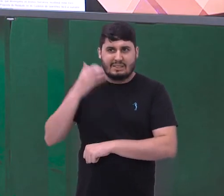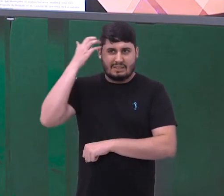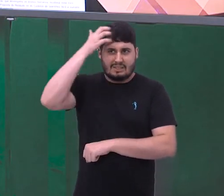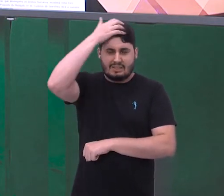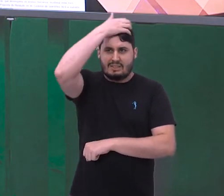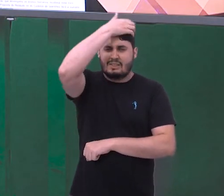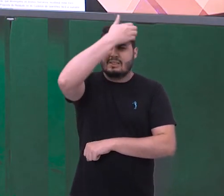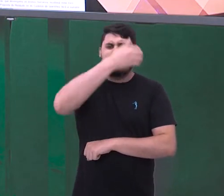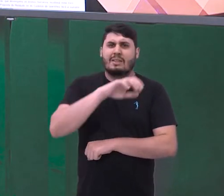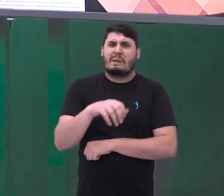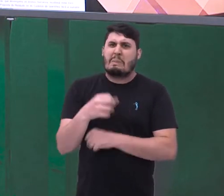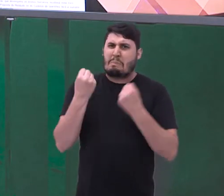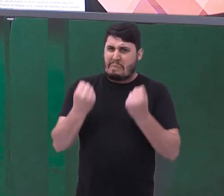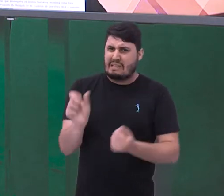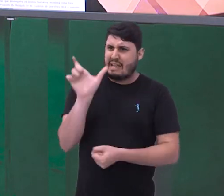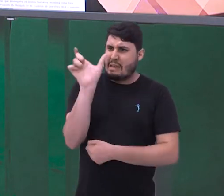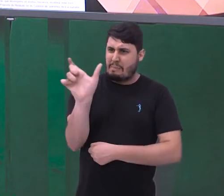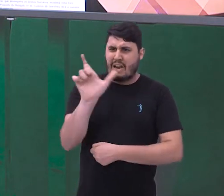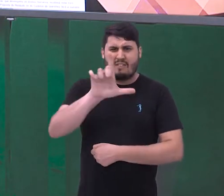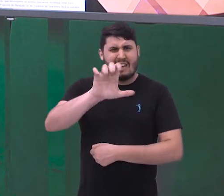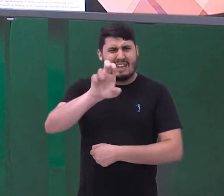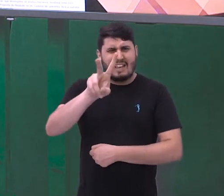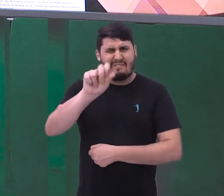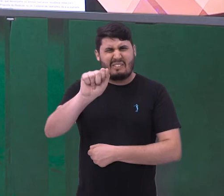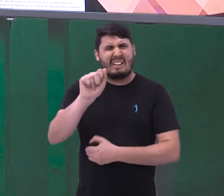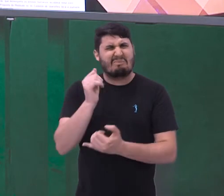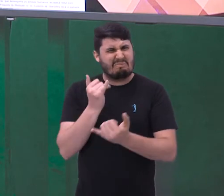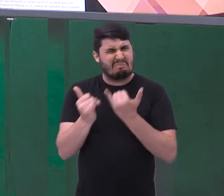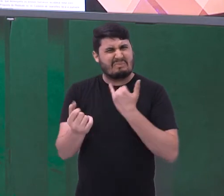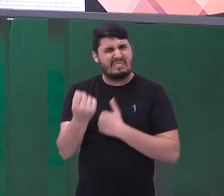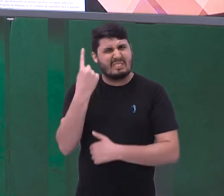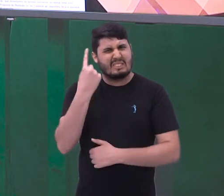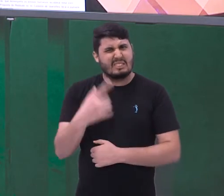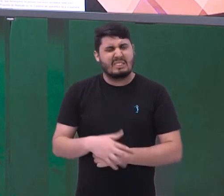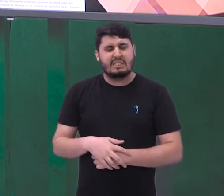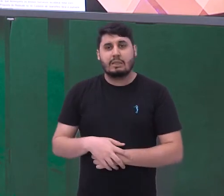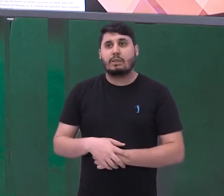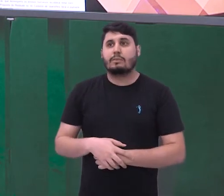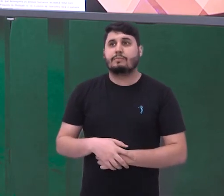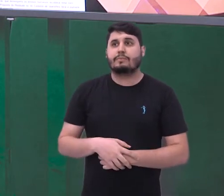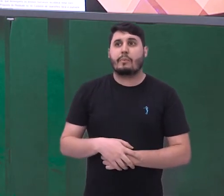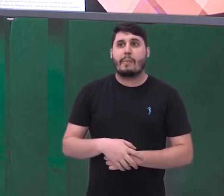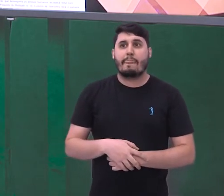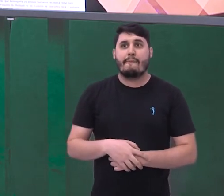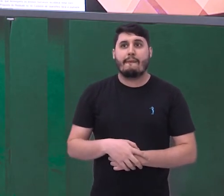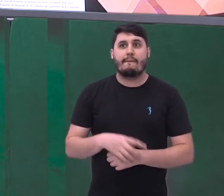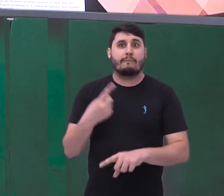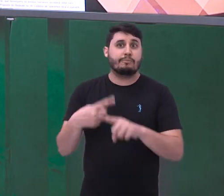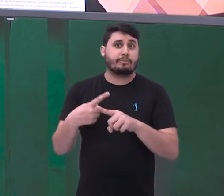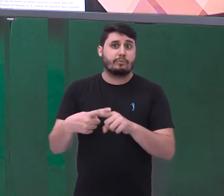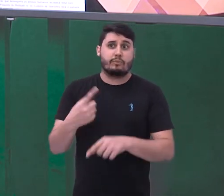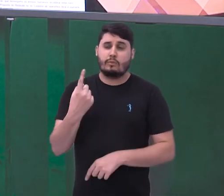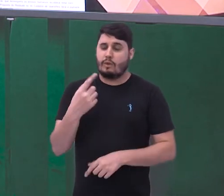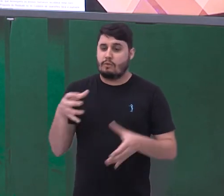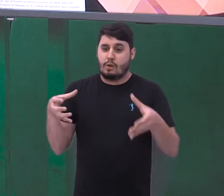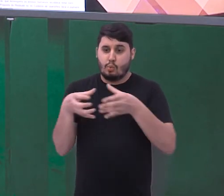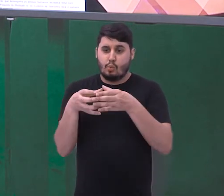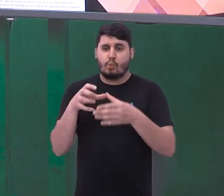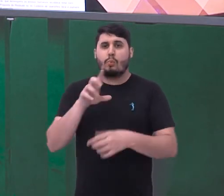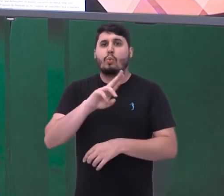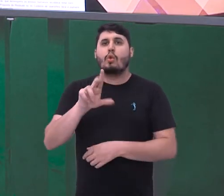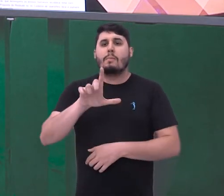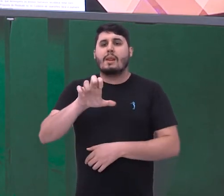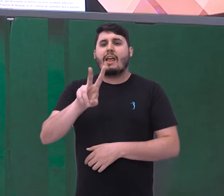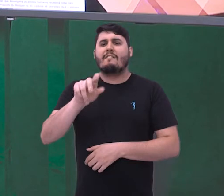né, gente? Se liguem na palavra, né? Uma leva. Você vai ver que quando diz assim, uma leva,